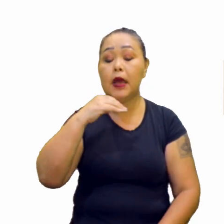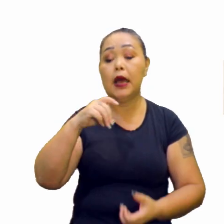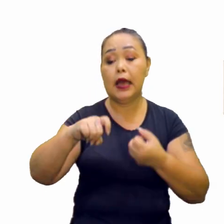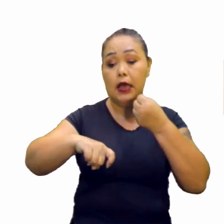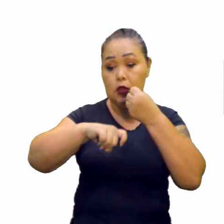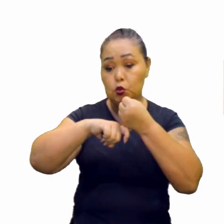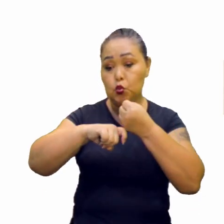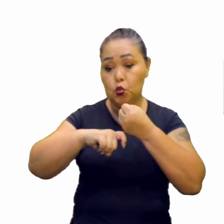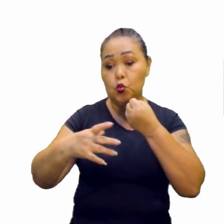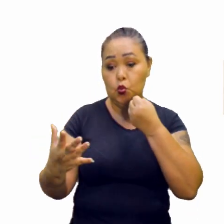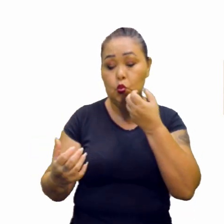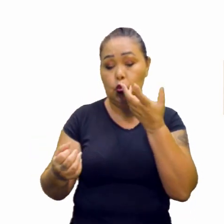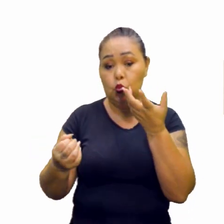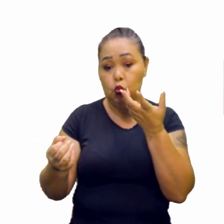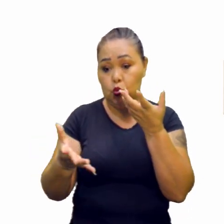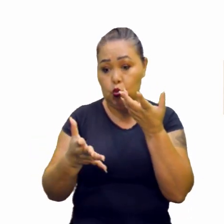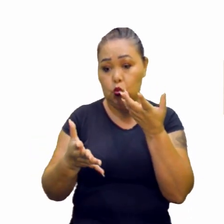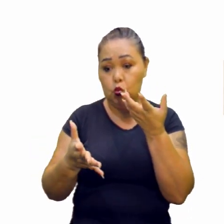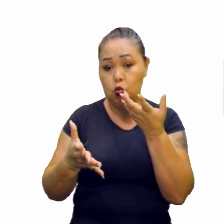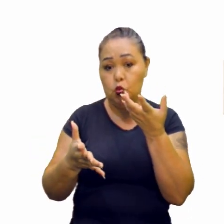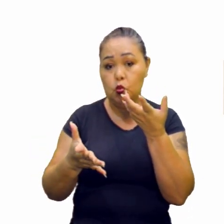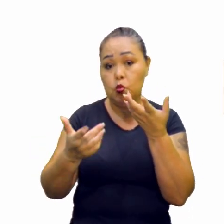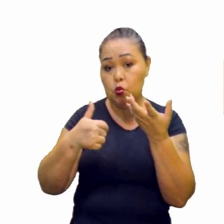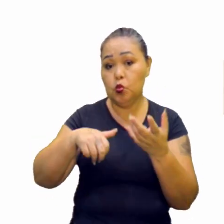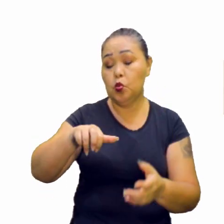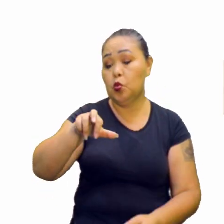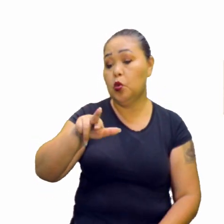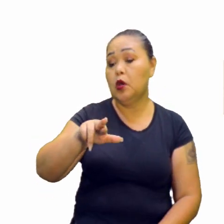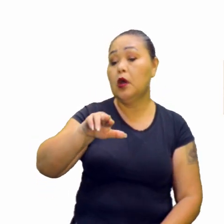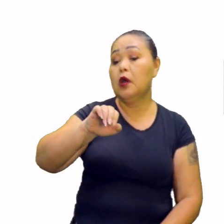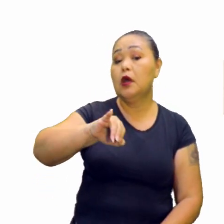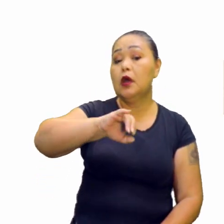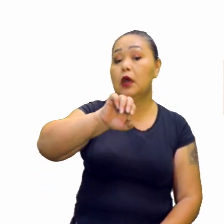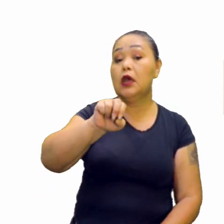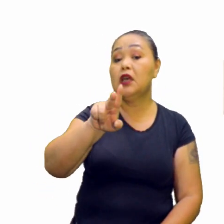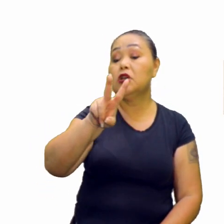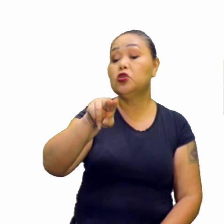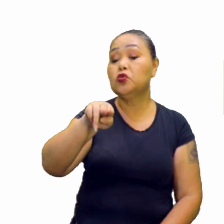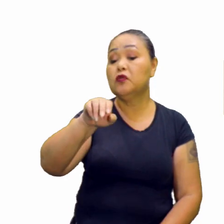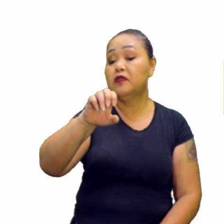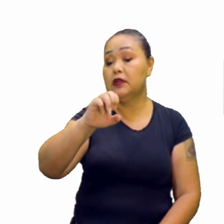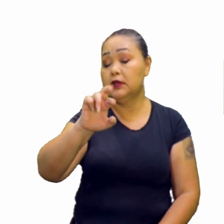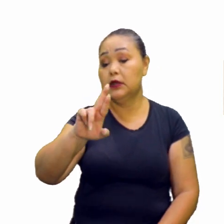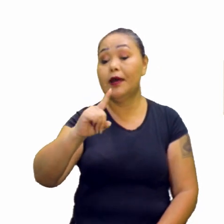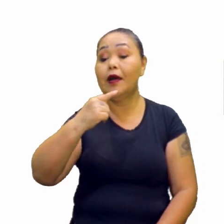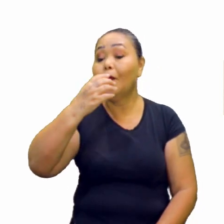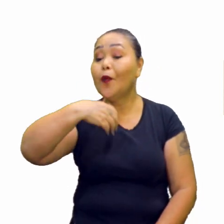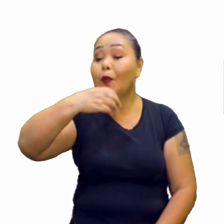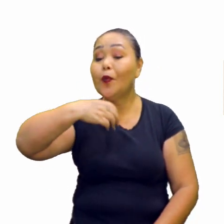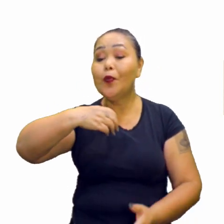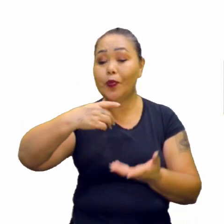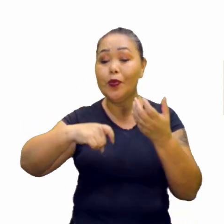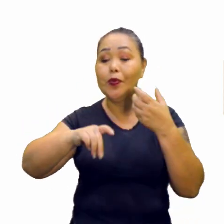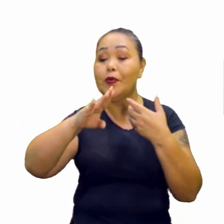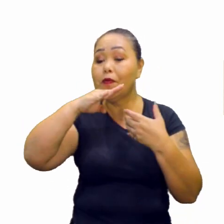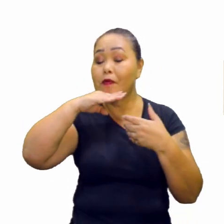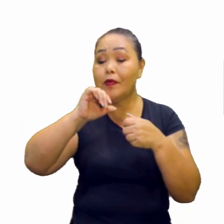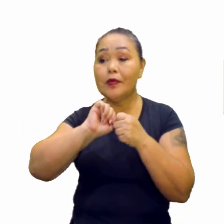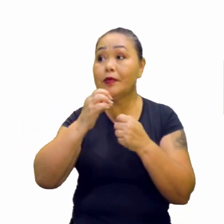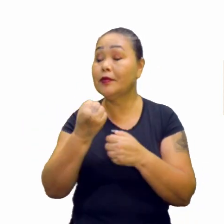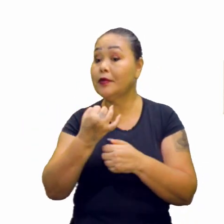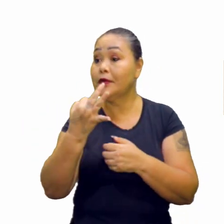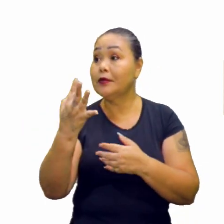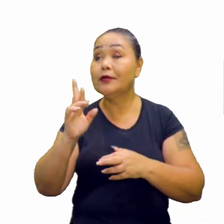falando, rejuvenescido, ele começa a dar frutos com quantidades